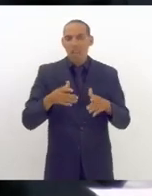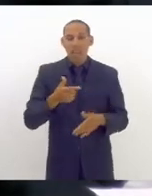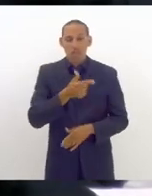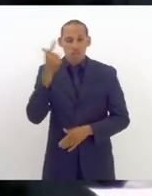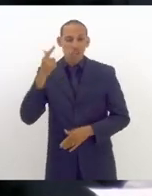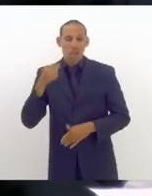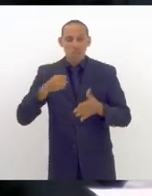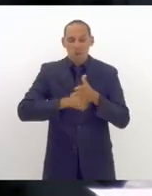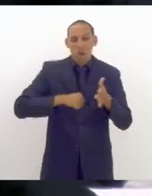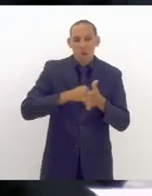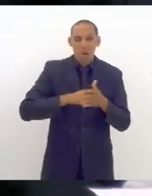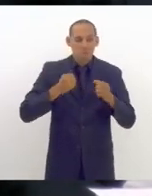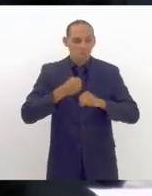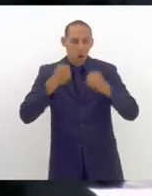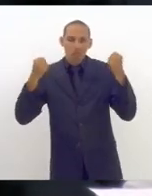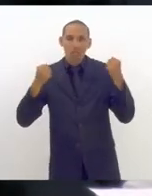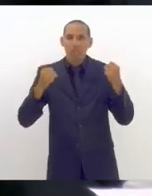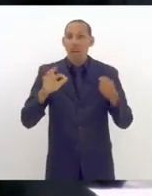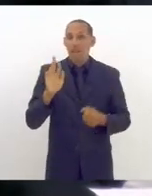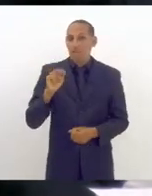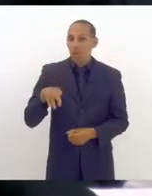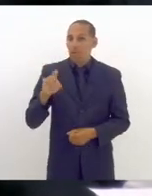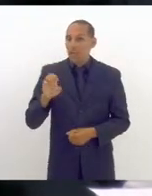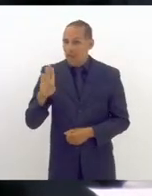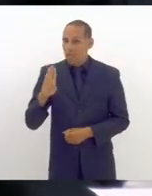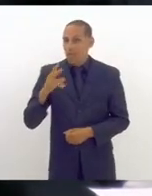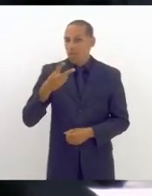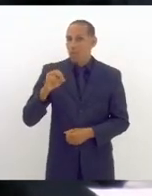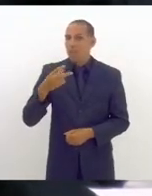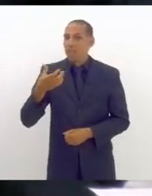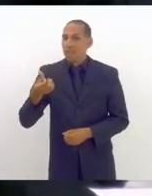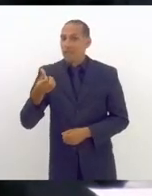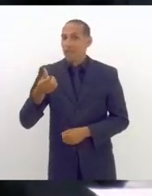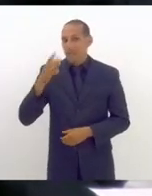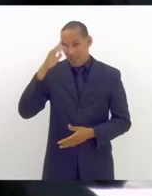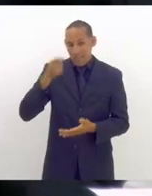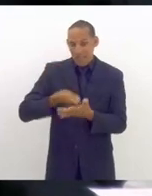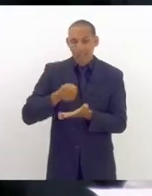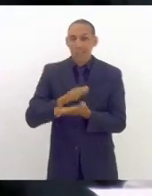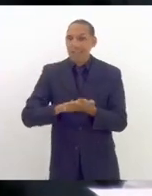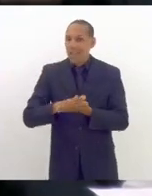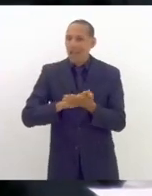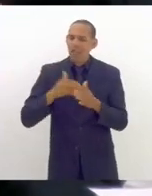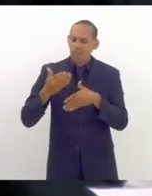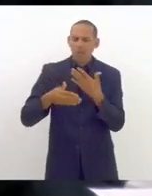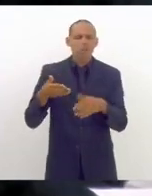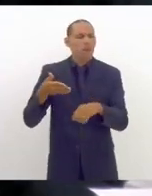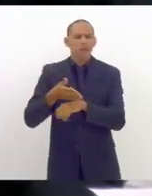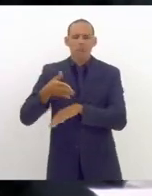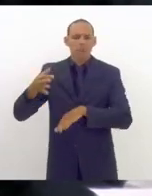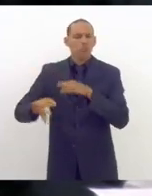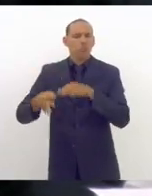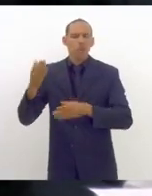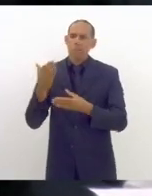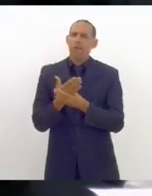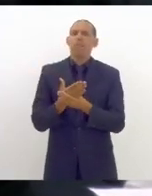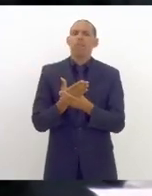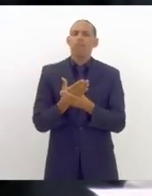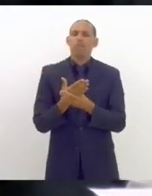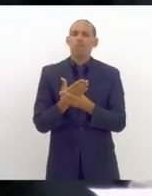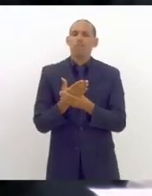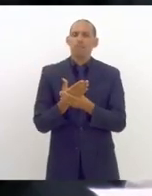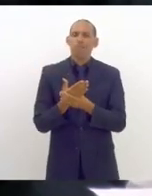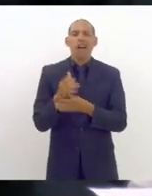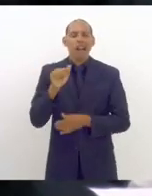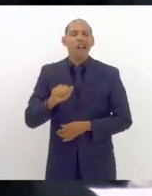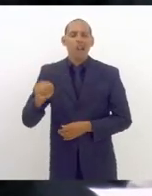tomar uma decisão Em relação ao fundeb para 26 posso fazer cenas depois entra na justiça Associação de